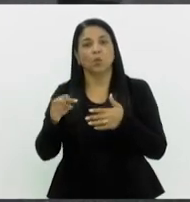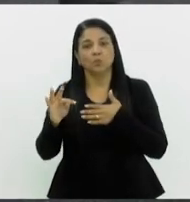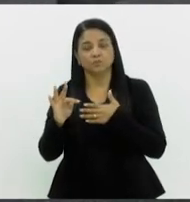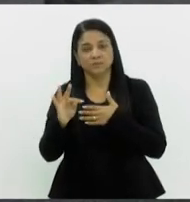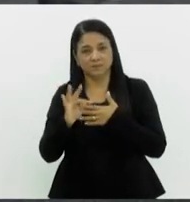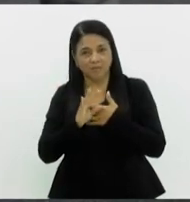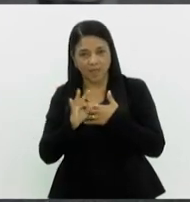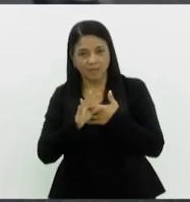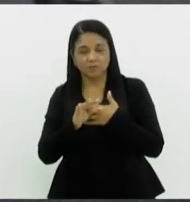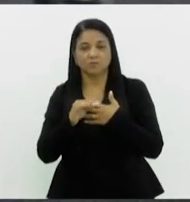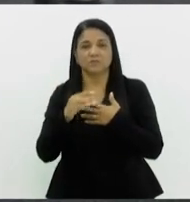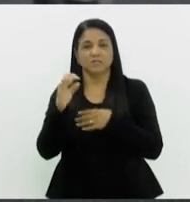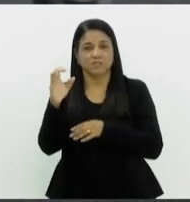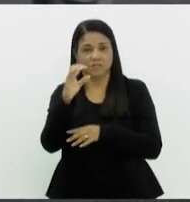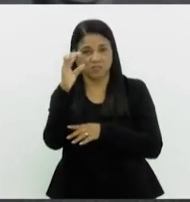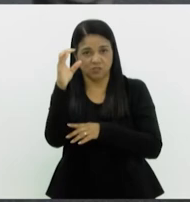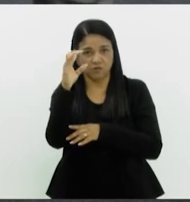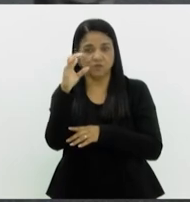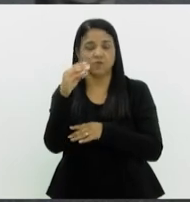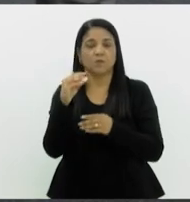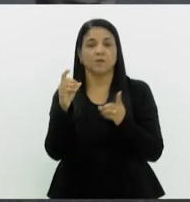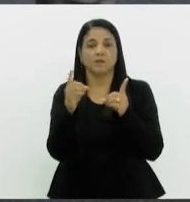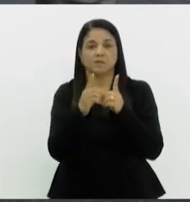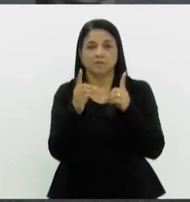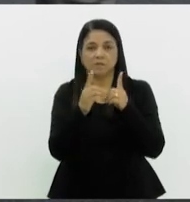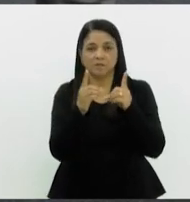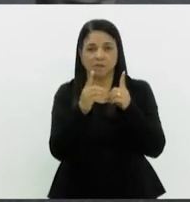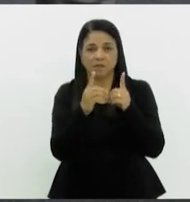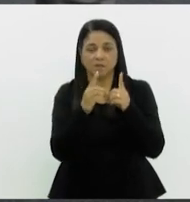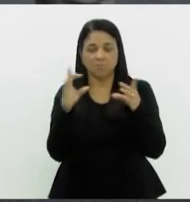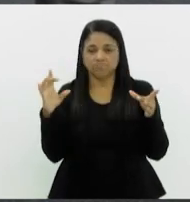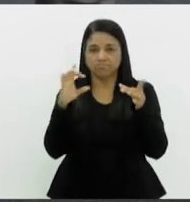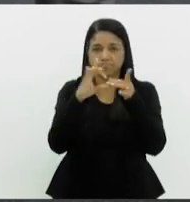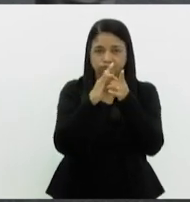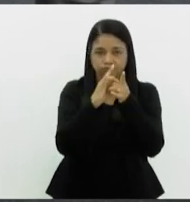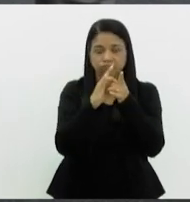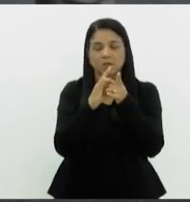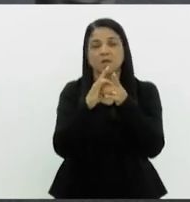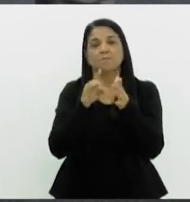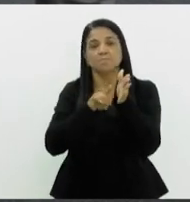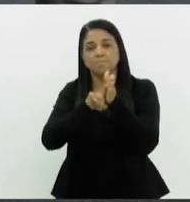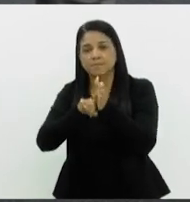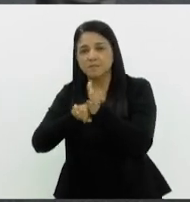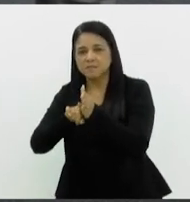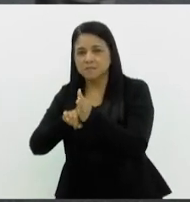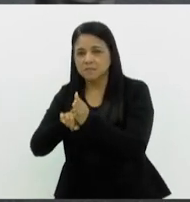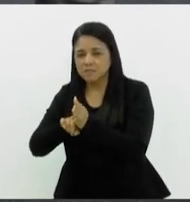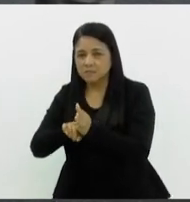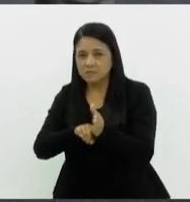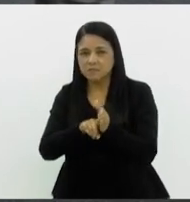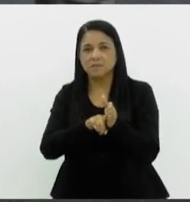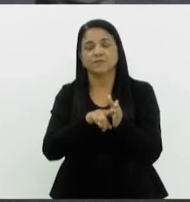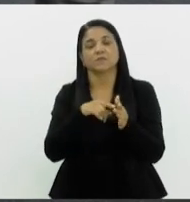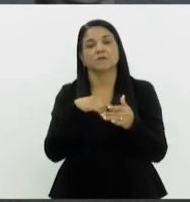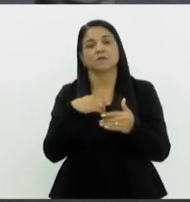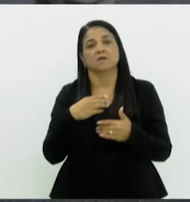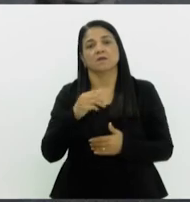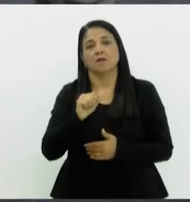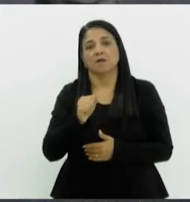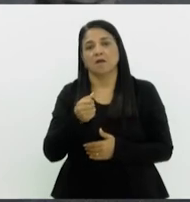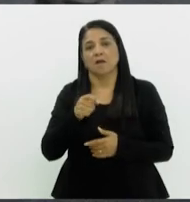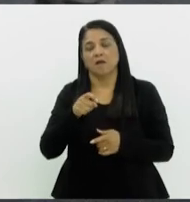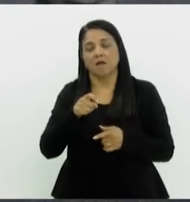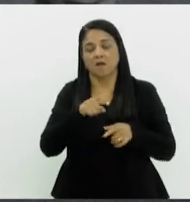atender demandas vinculadas diretamente com a pesquisa agropecuária e o desenvolvimento